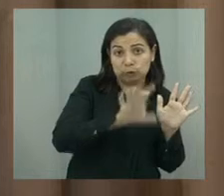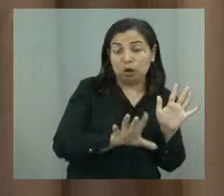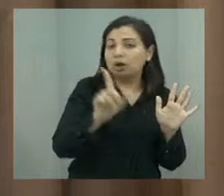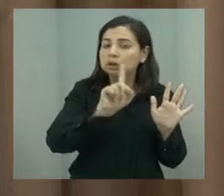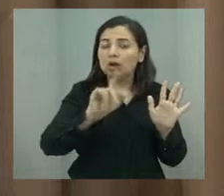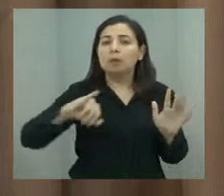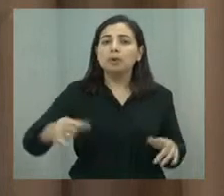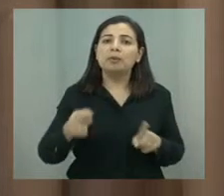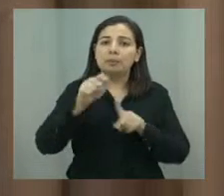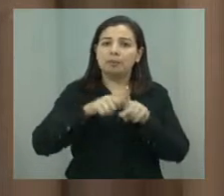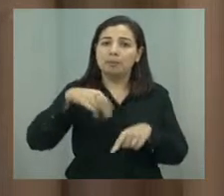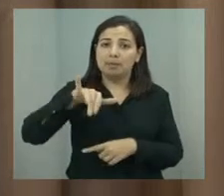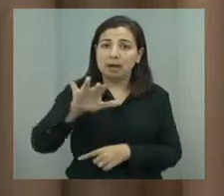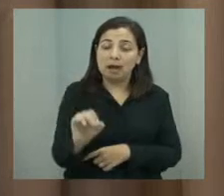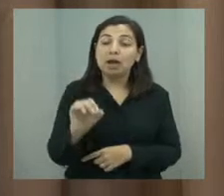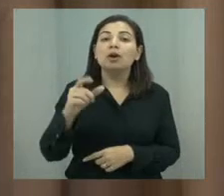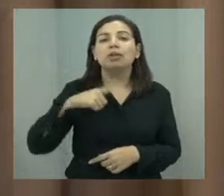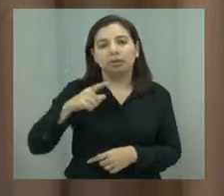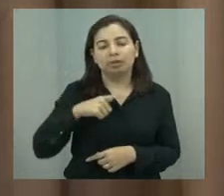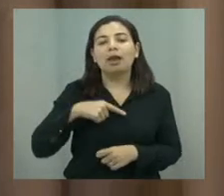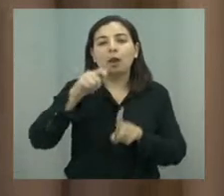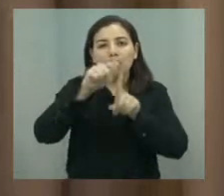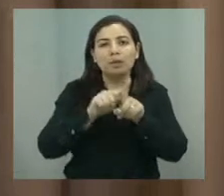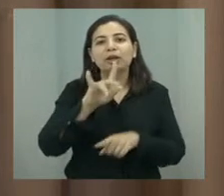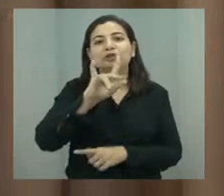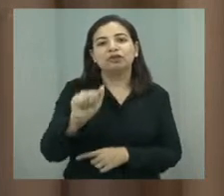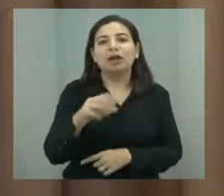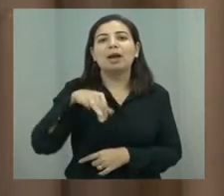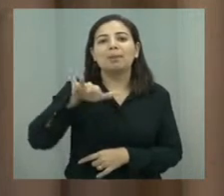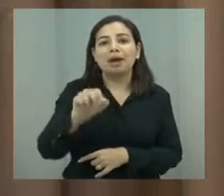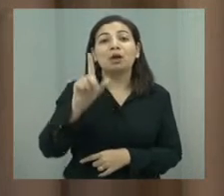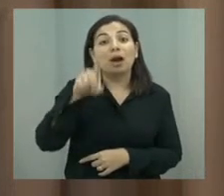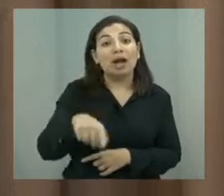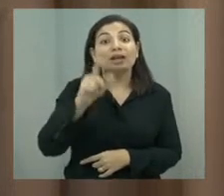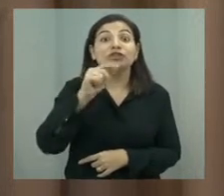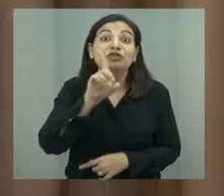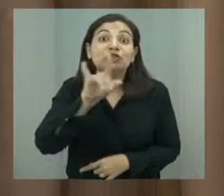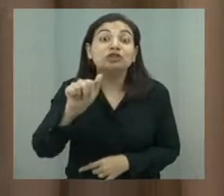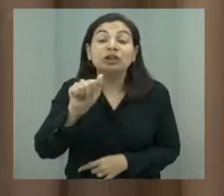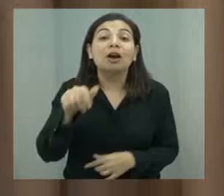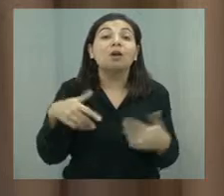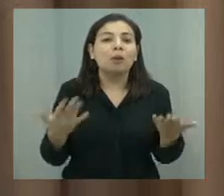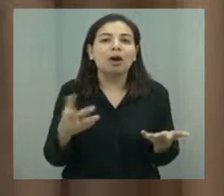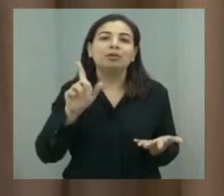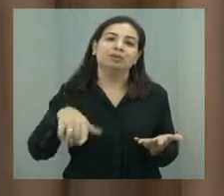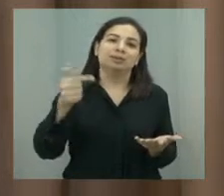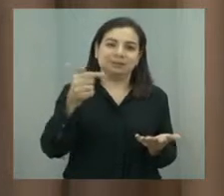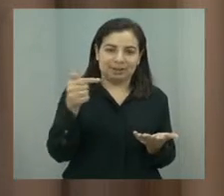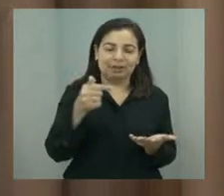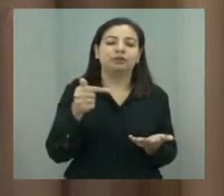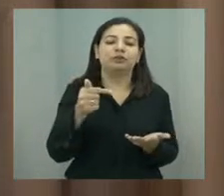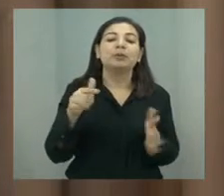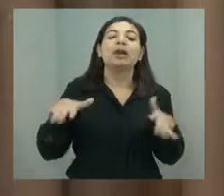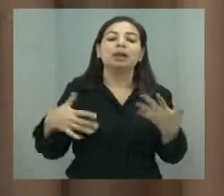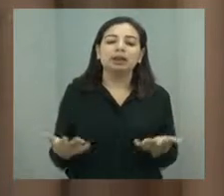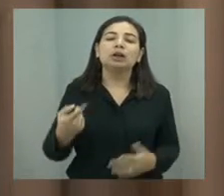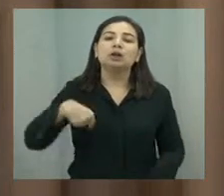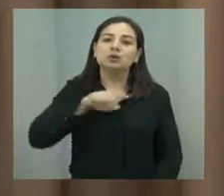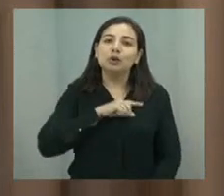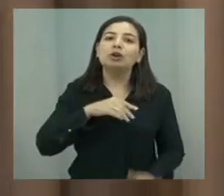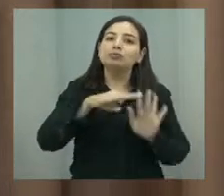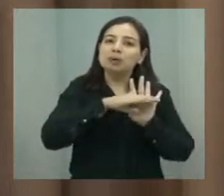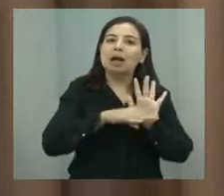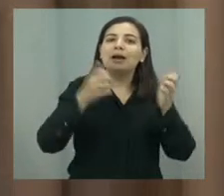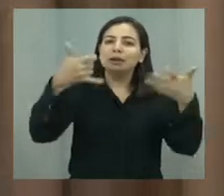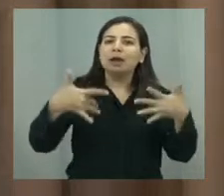mês de maio a gente celebra o Dia do Silêncio, celebrado na data do dia 7 deste mês, a gente traz a pauta do programa Direito, porque a gente sabe que